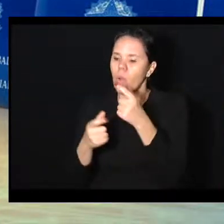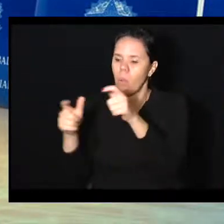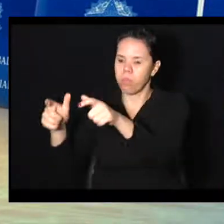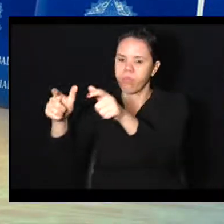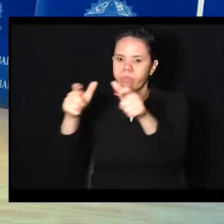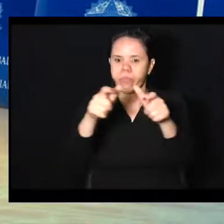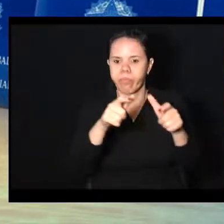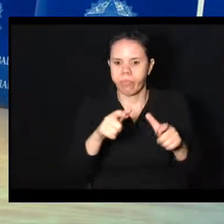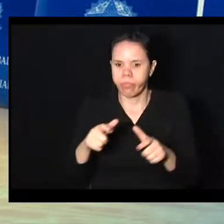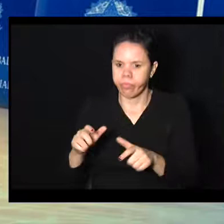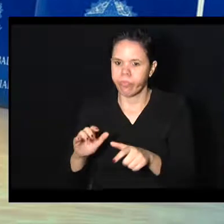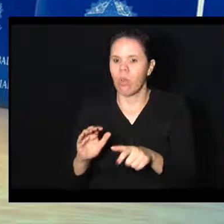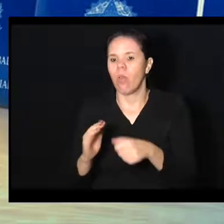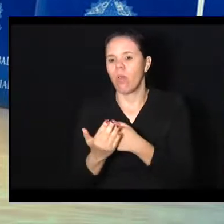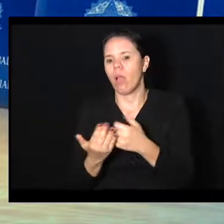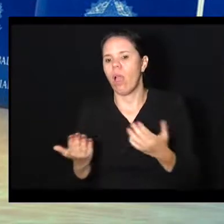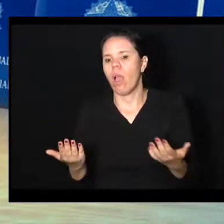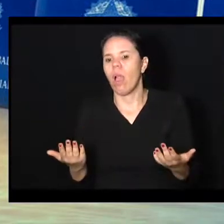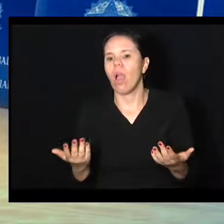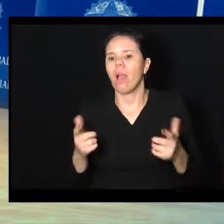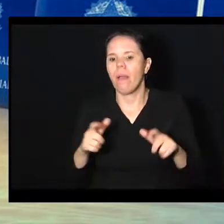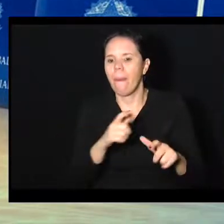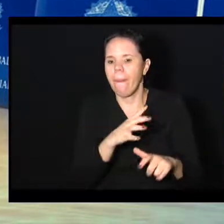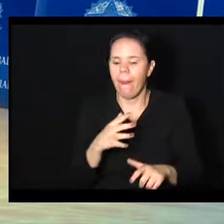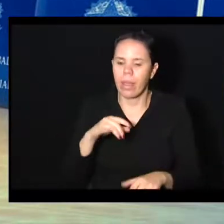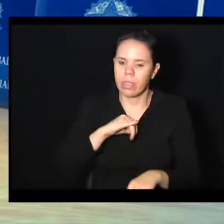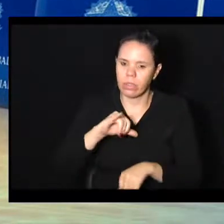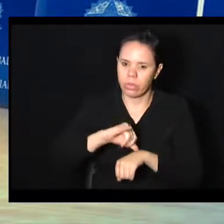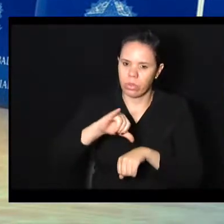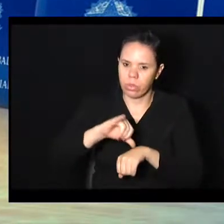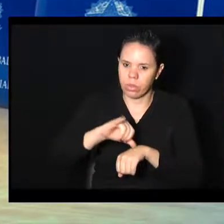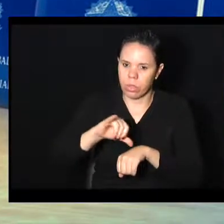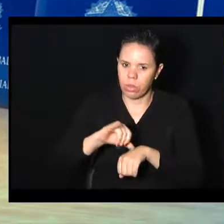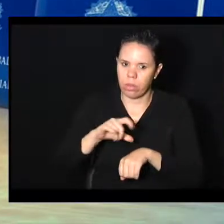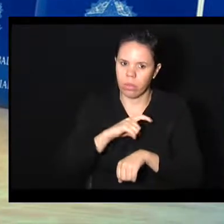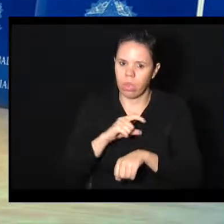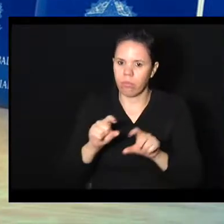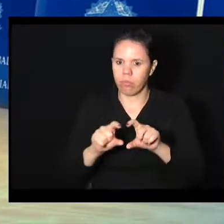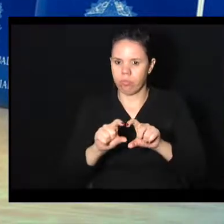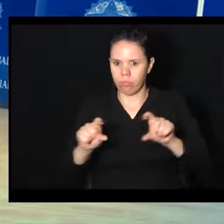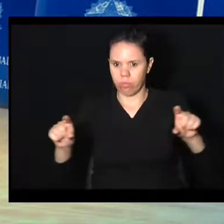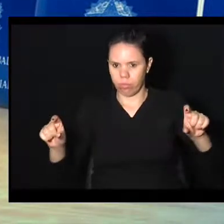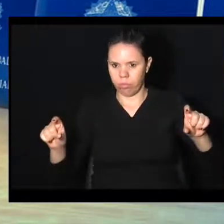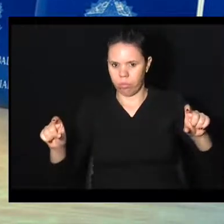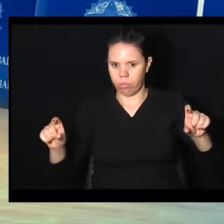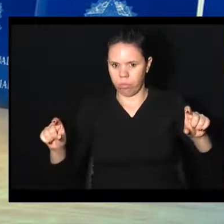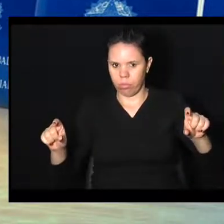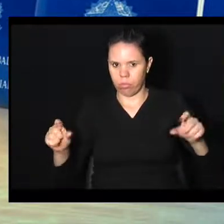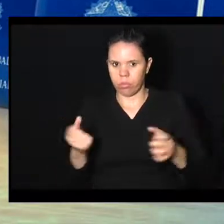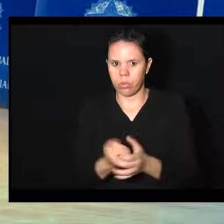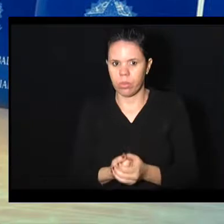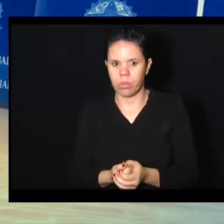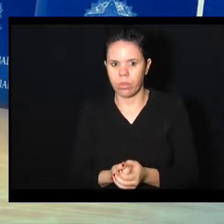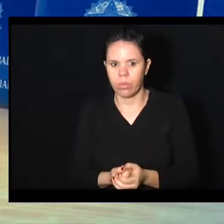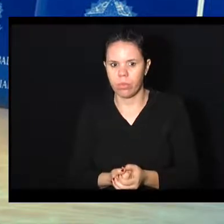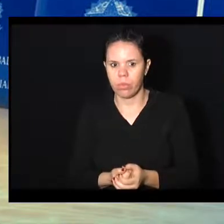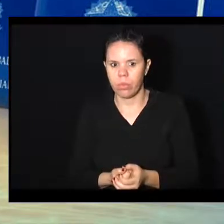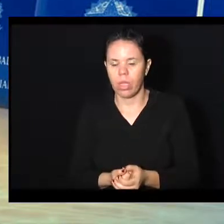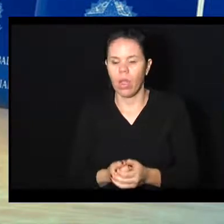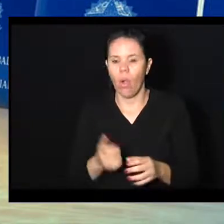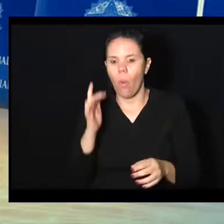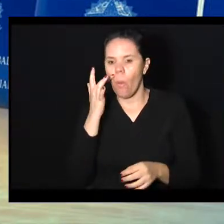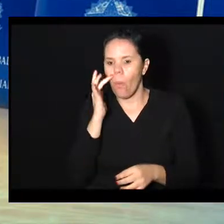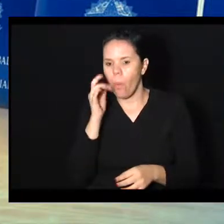do perfil e cadastro. A unidade centro está localizada na Avenida Campos Sales 427. A unidade